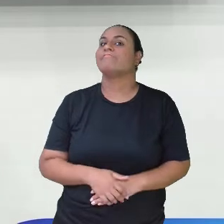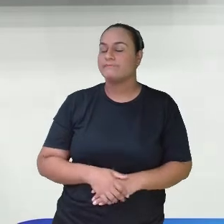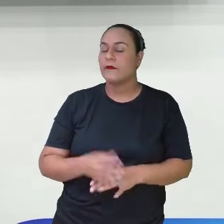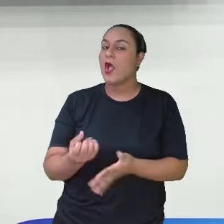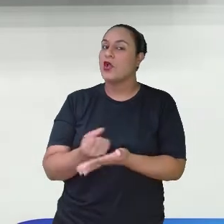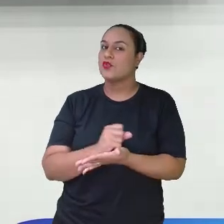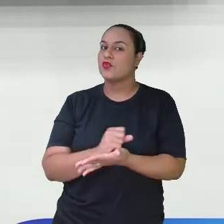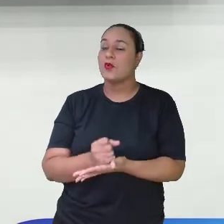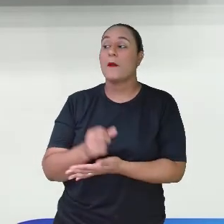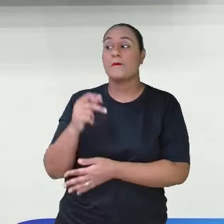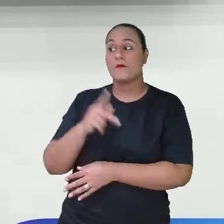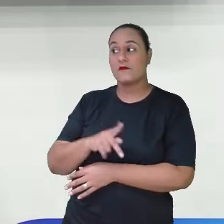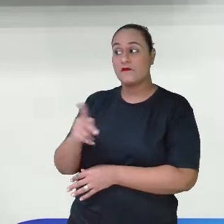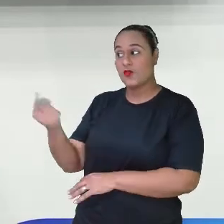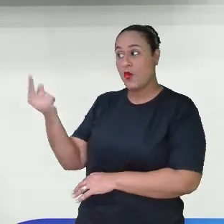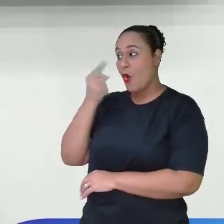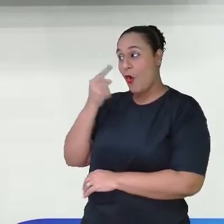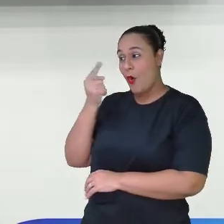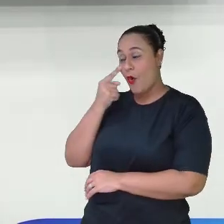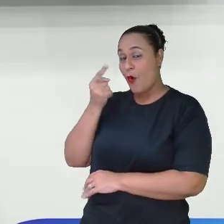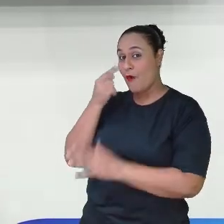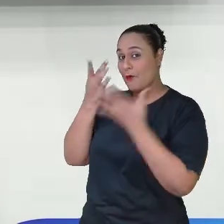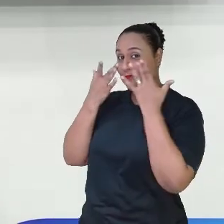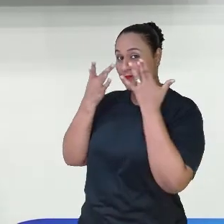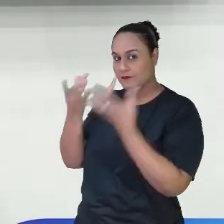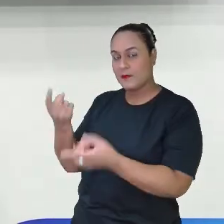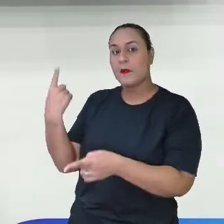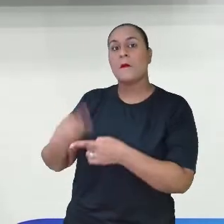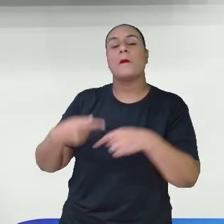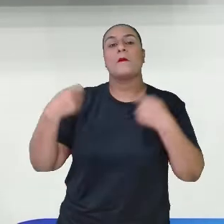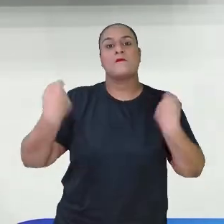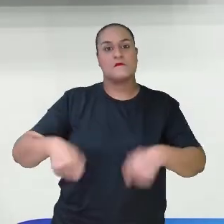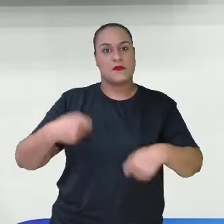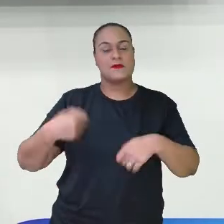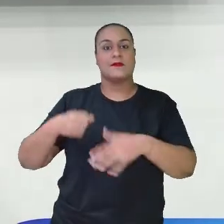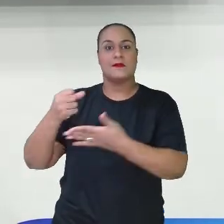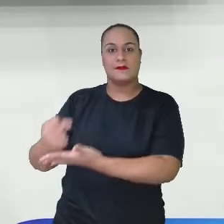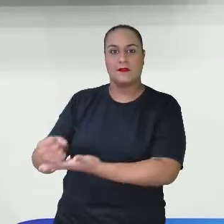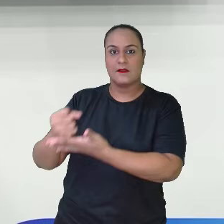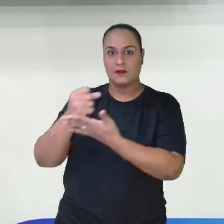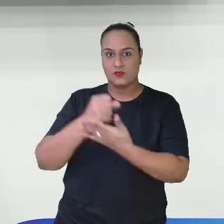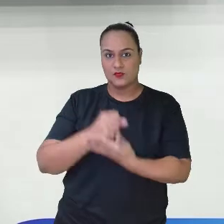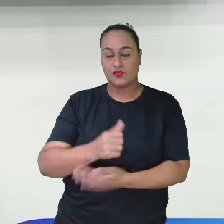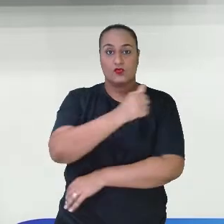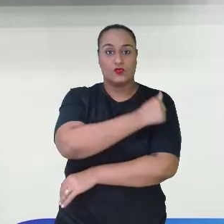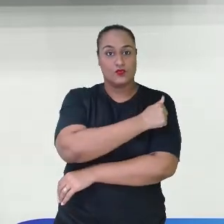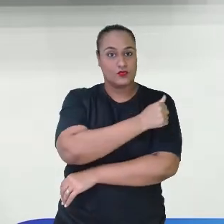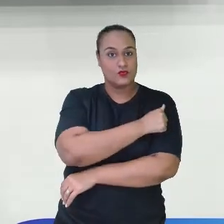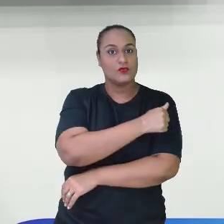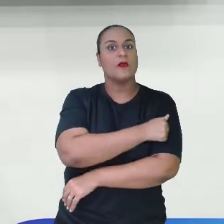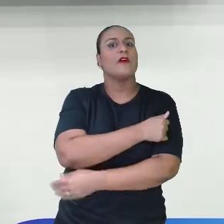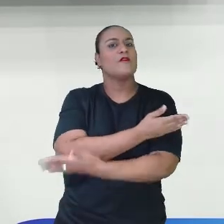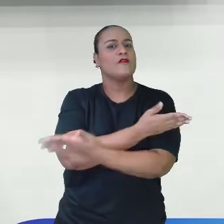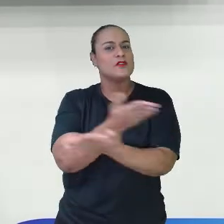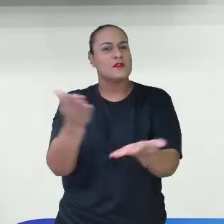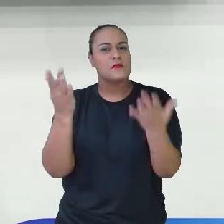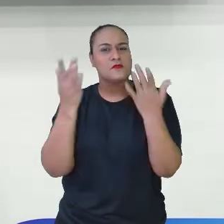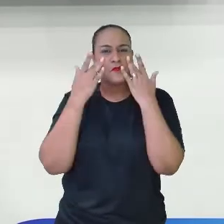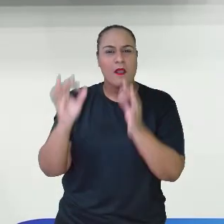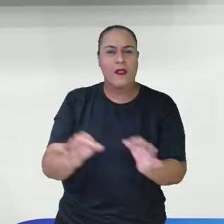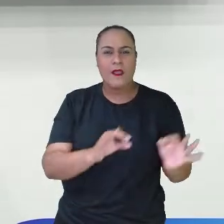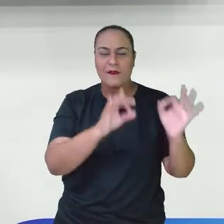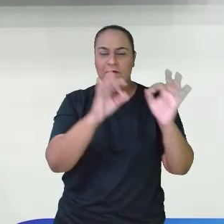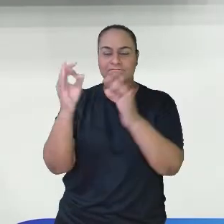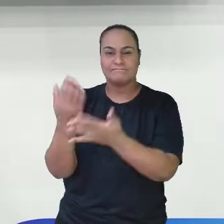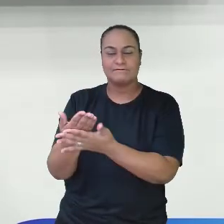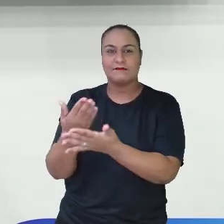joguinho, professora Márcia, veja bem, fica aí atenta, porque eu vou precisar da ajuda dos nossos estudantes que estão aí no chat.